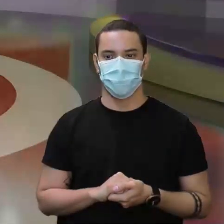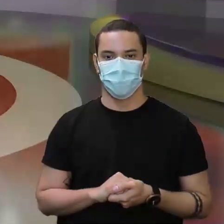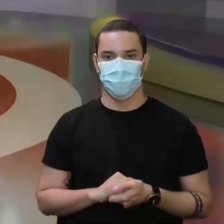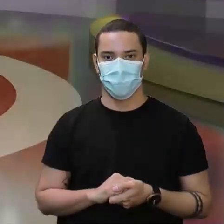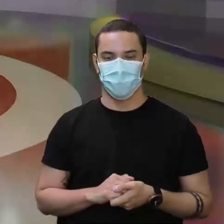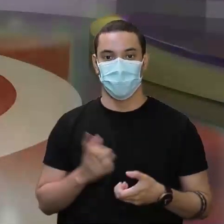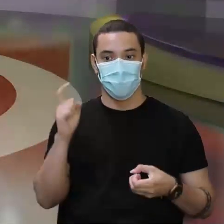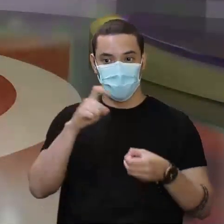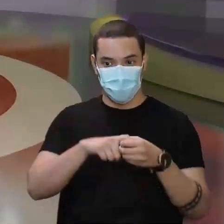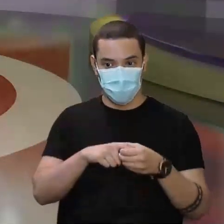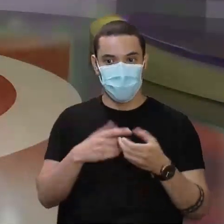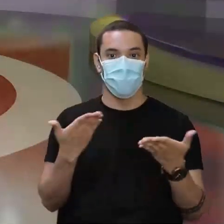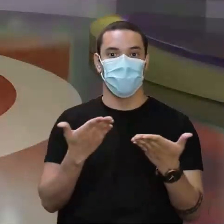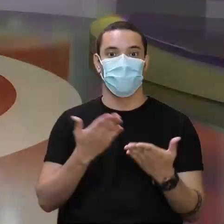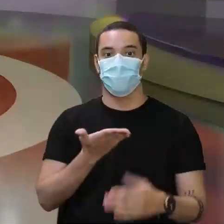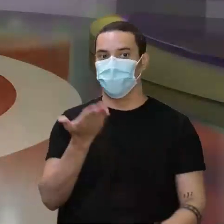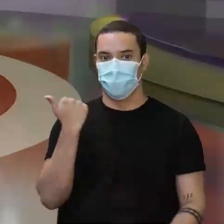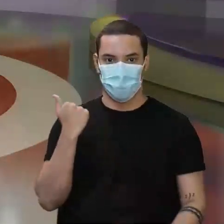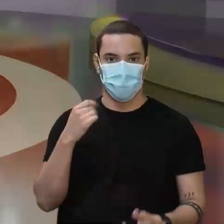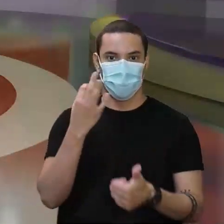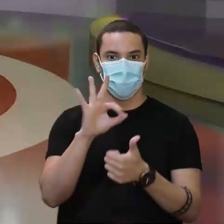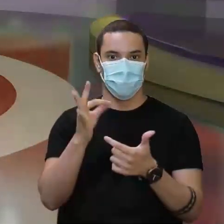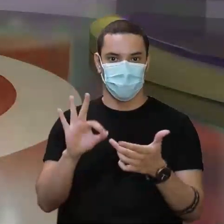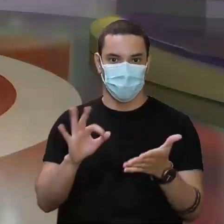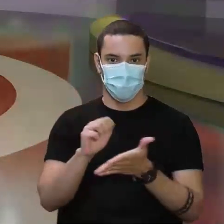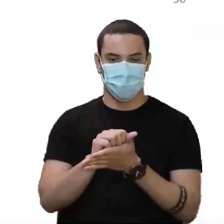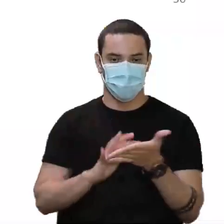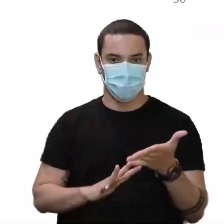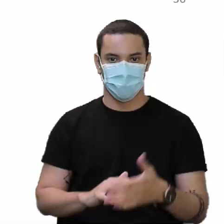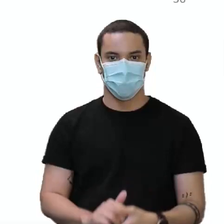I'm back, voltei, agora sim, let's correct, vamos corrigir.